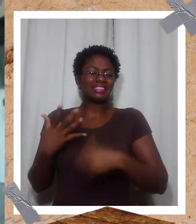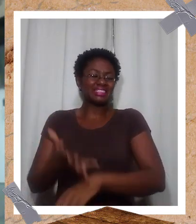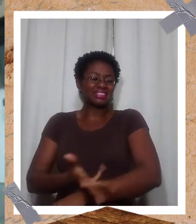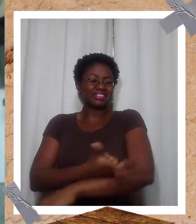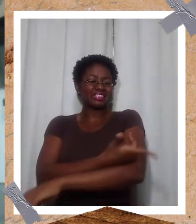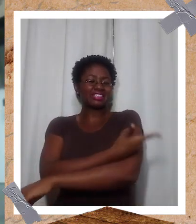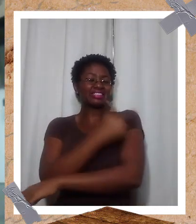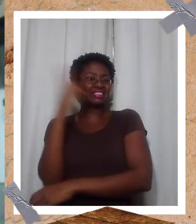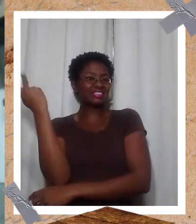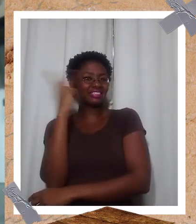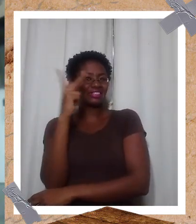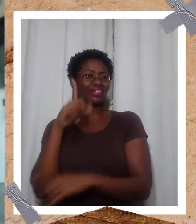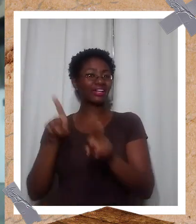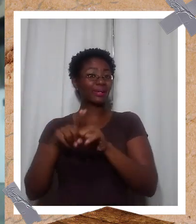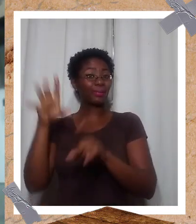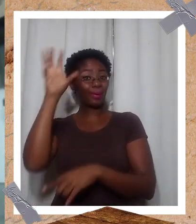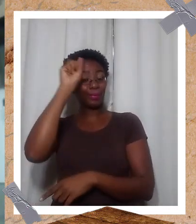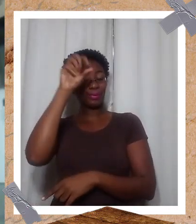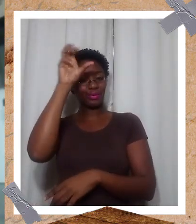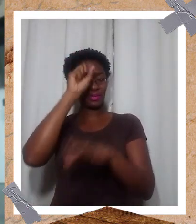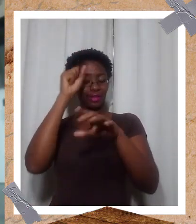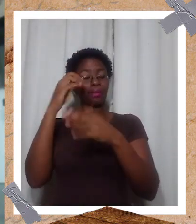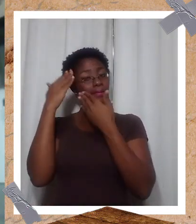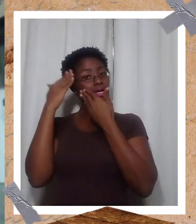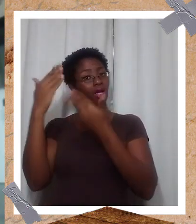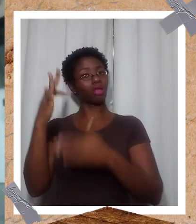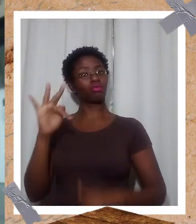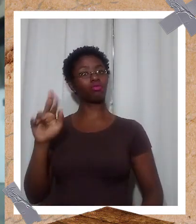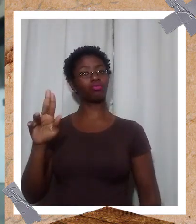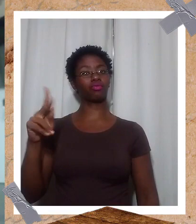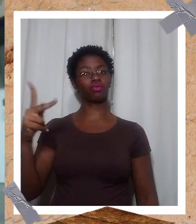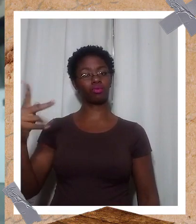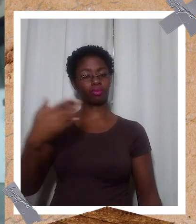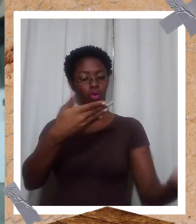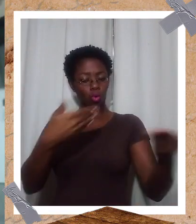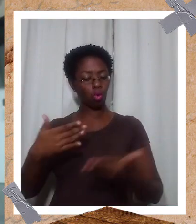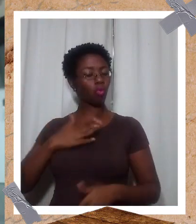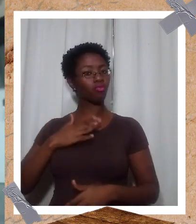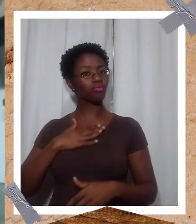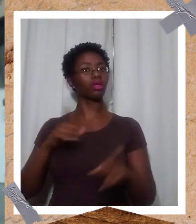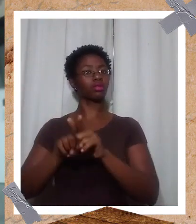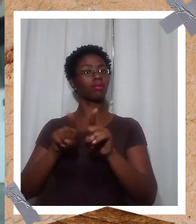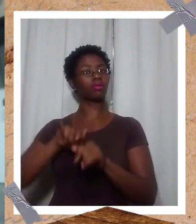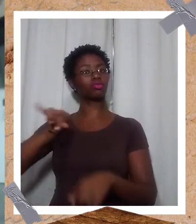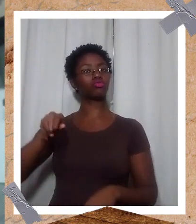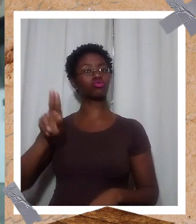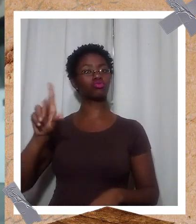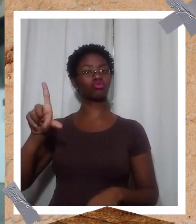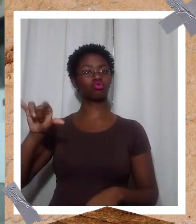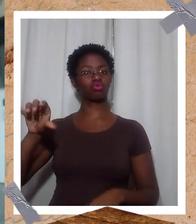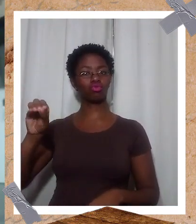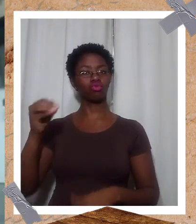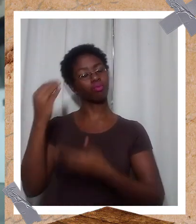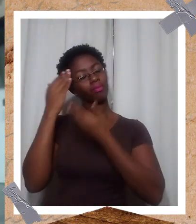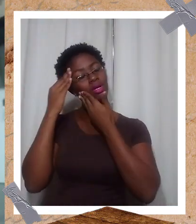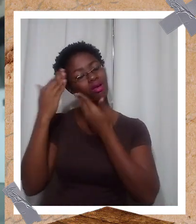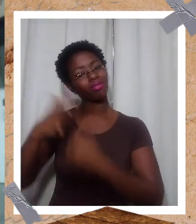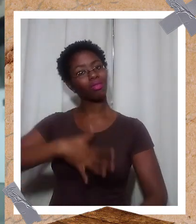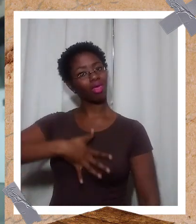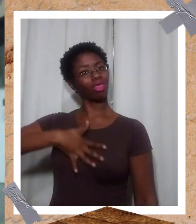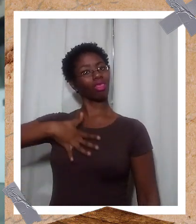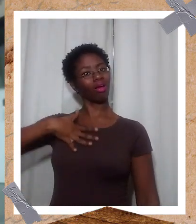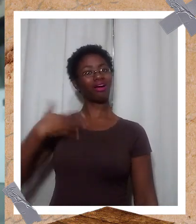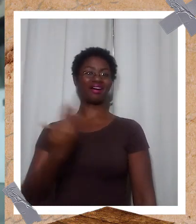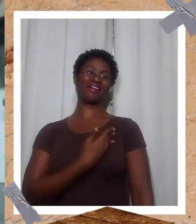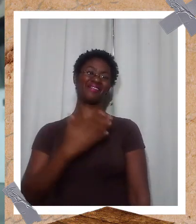histórias e aprendizados, né? Eu agradeço à FLUP pelo convite, em especial ao Júlio Ludemir, que é quem eu tenho a honra de chamar